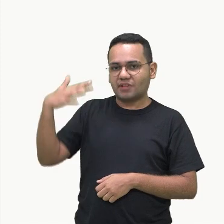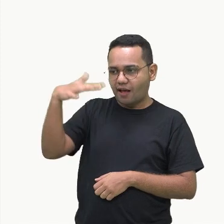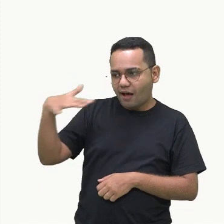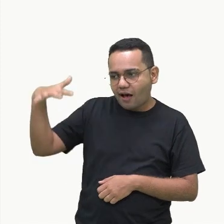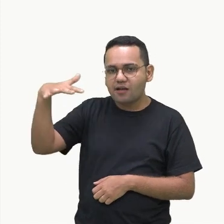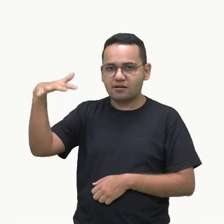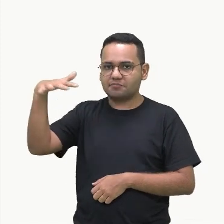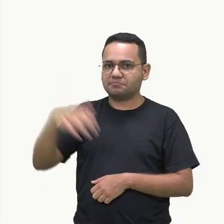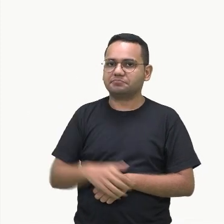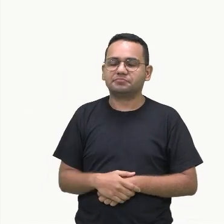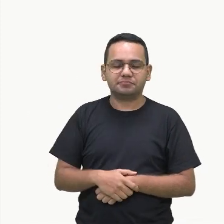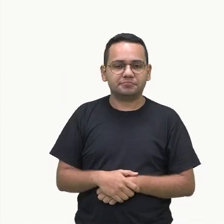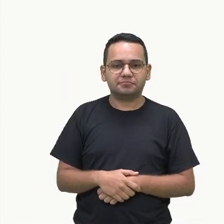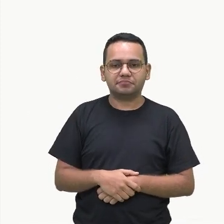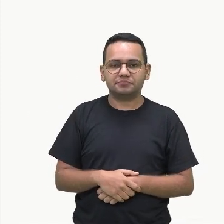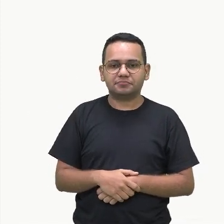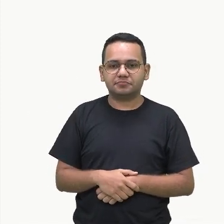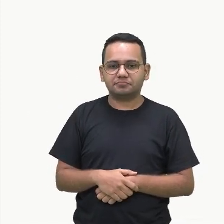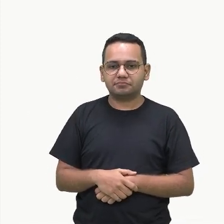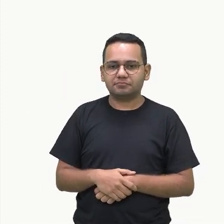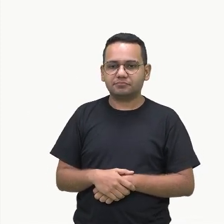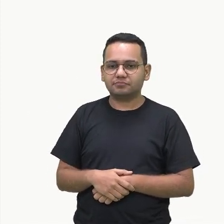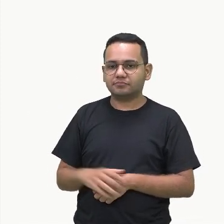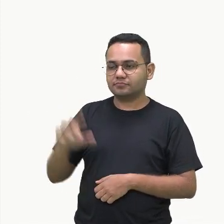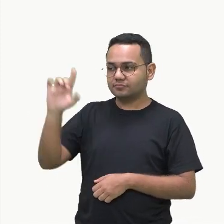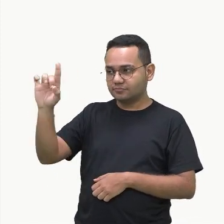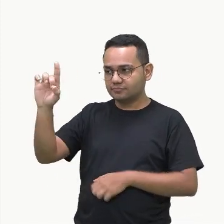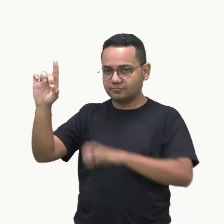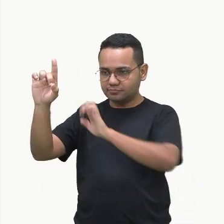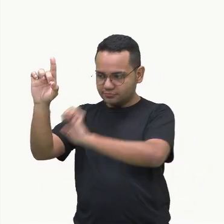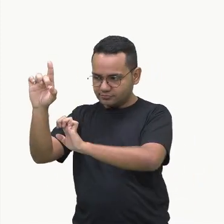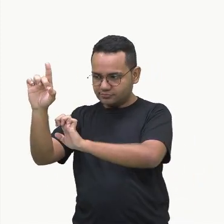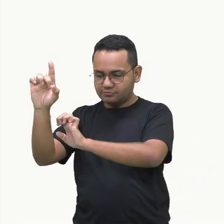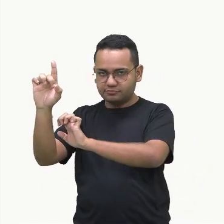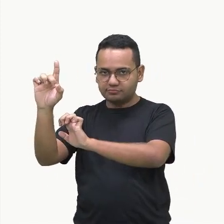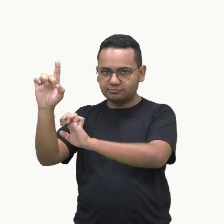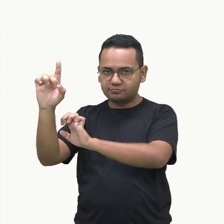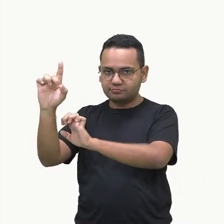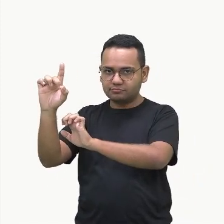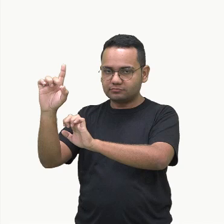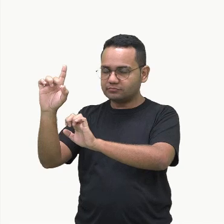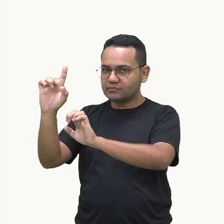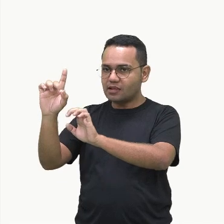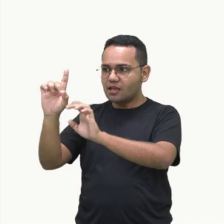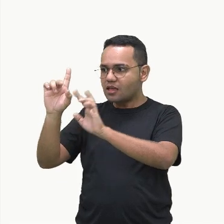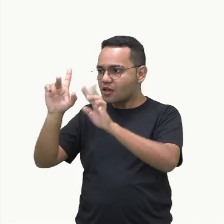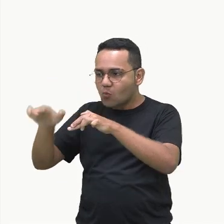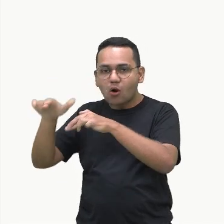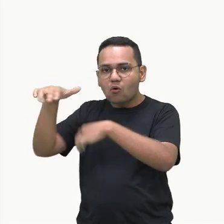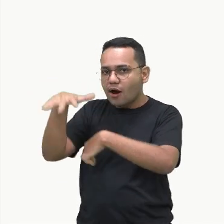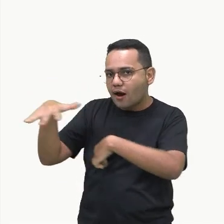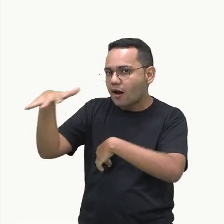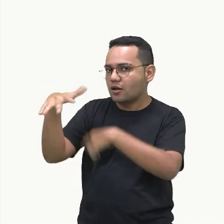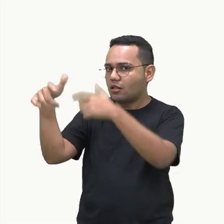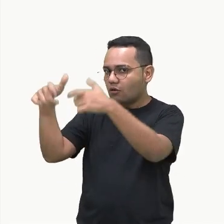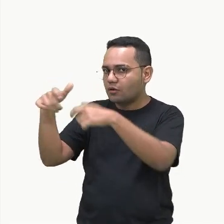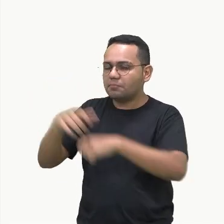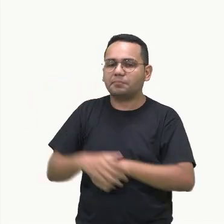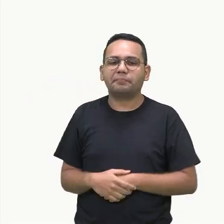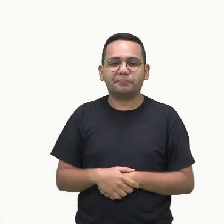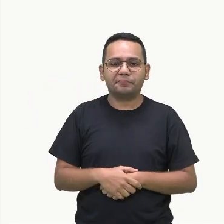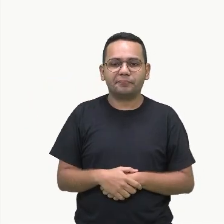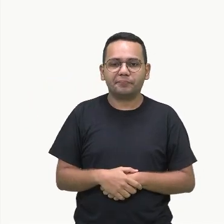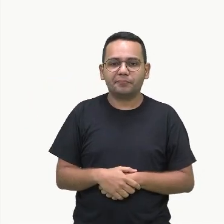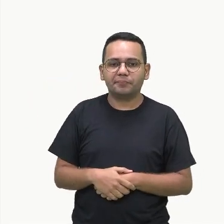o que nós temos aqui? O ângulo D e o ângulo E estão do mesmo lado da transversal